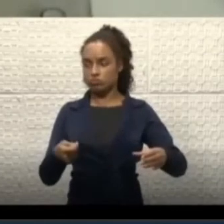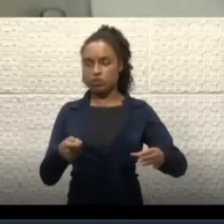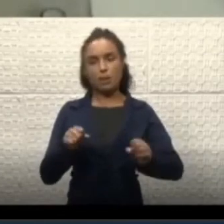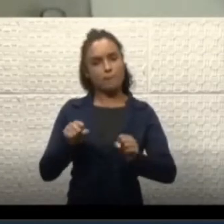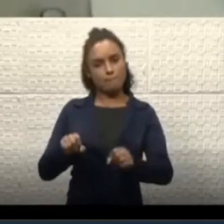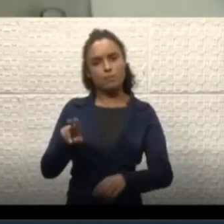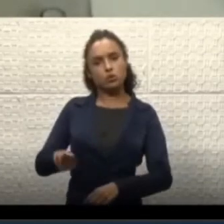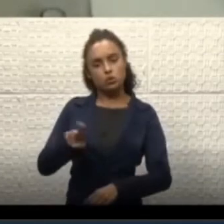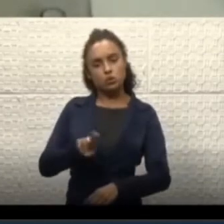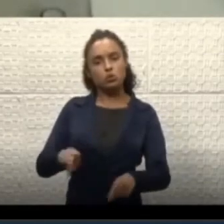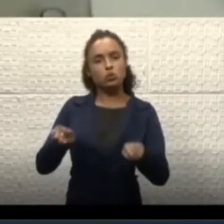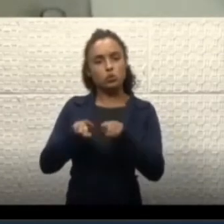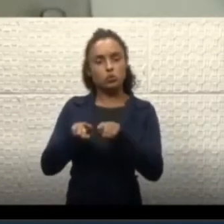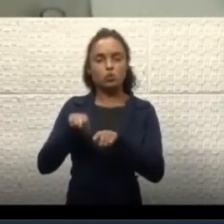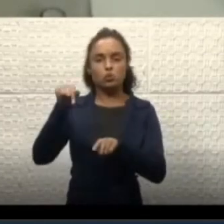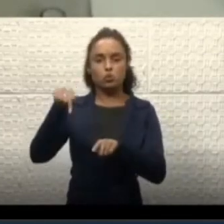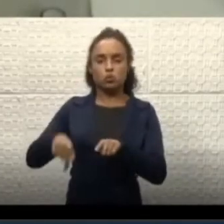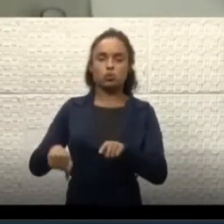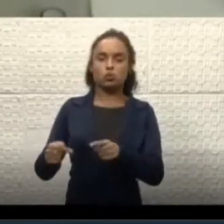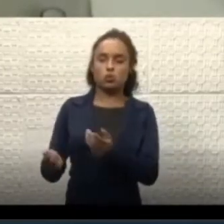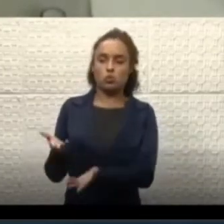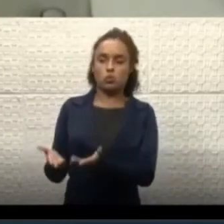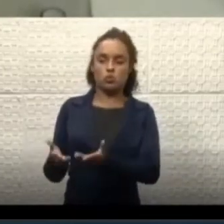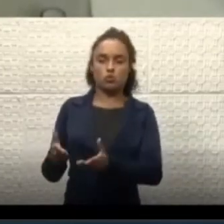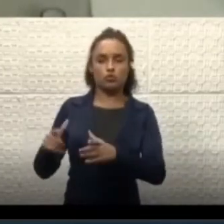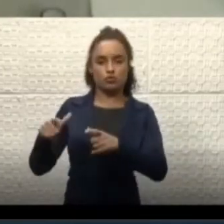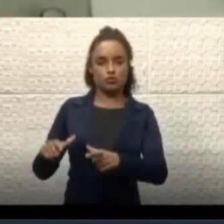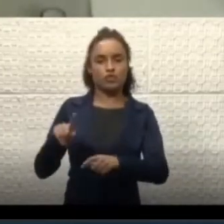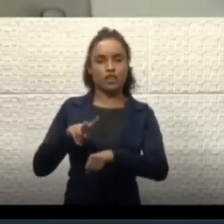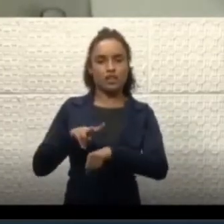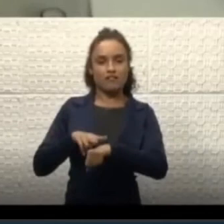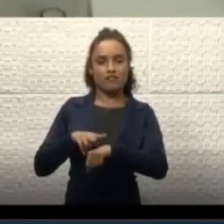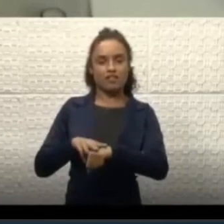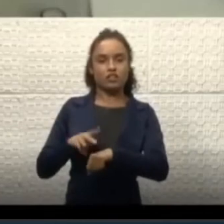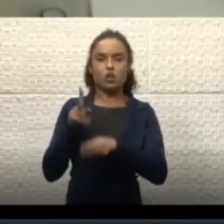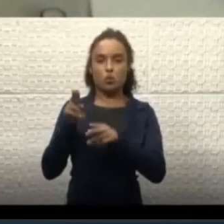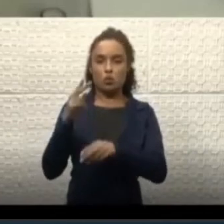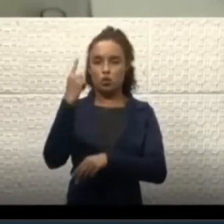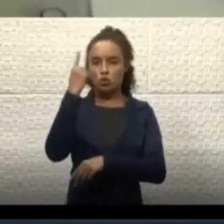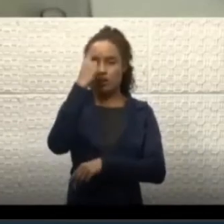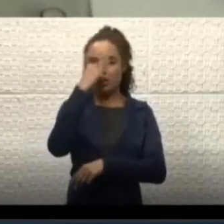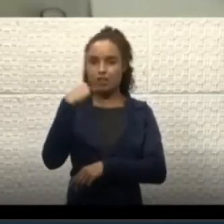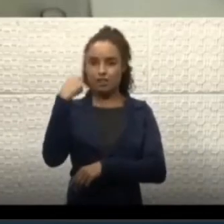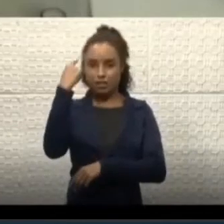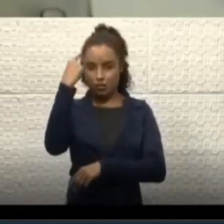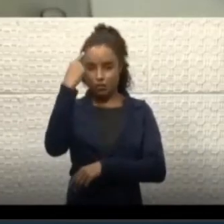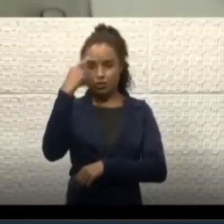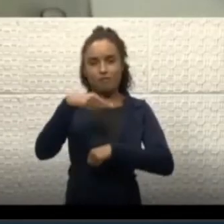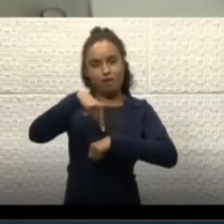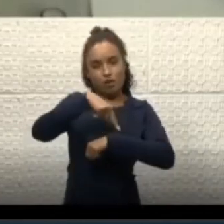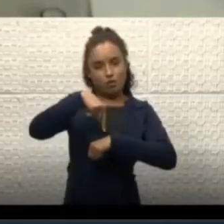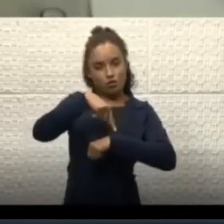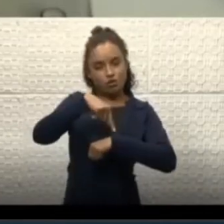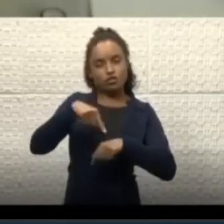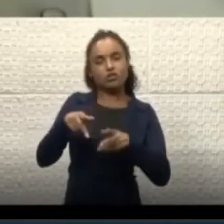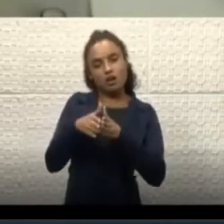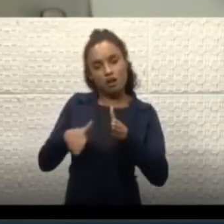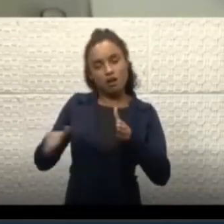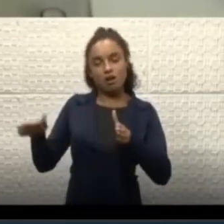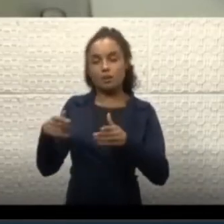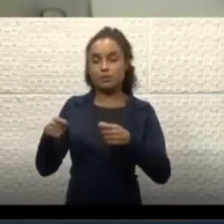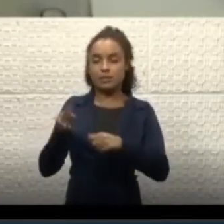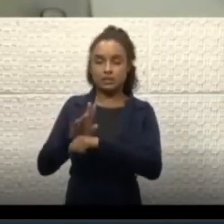Você pode utilizar também para fazer essa pesagem o vidro de relógio, mas o vidro de relógio ele vai ficar bastante cheio para fazer a pesagem, então tem